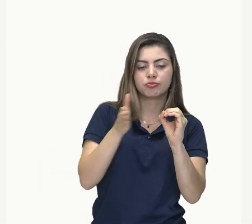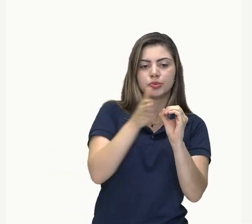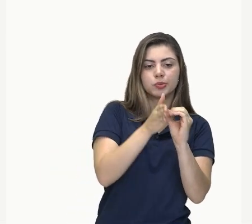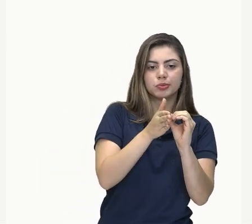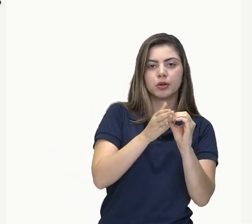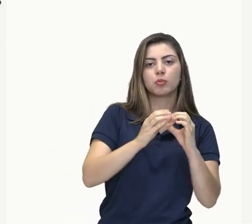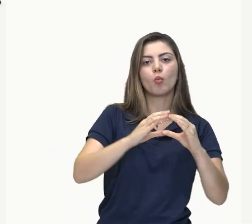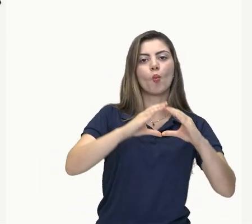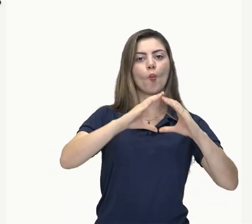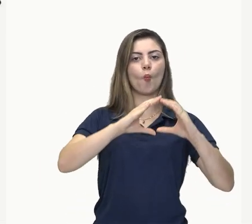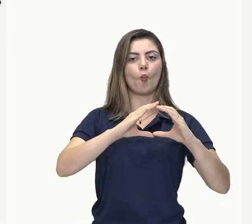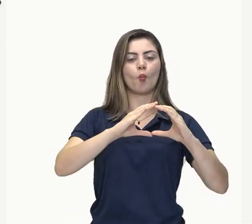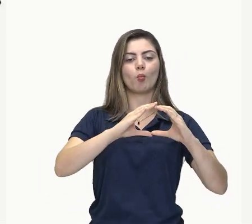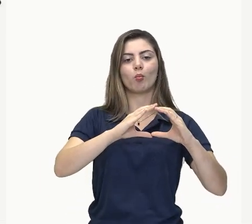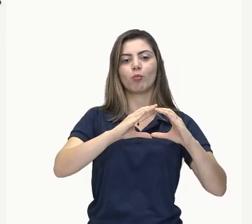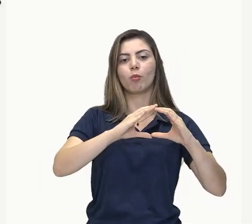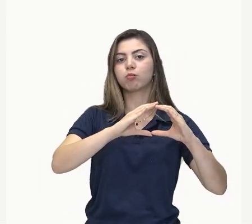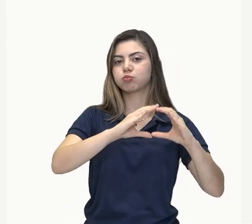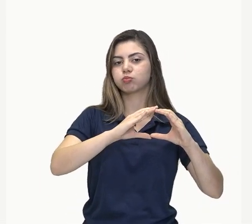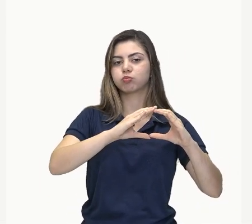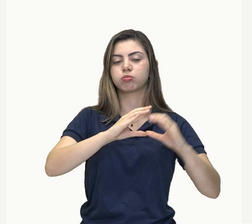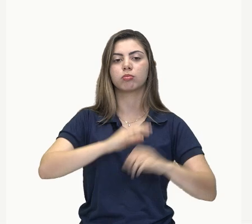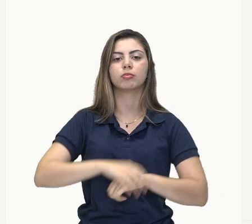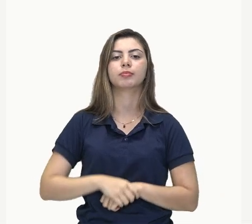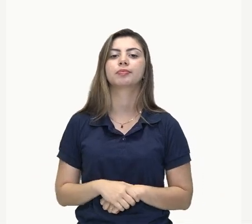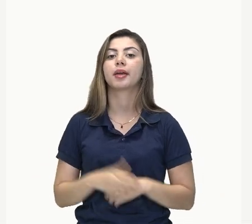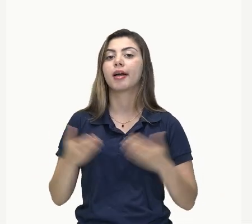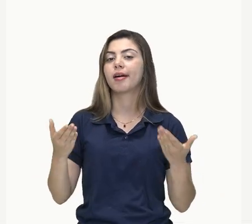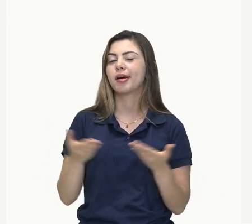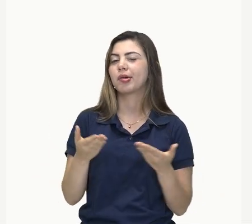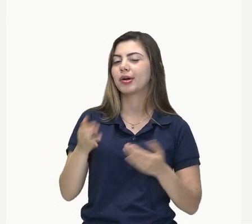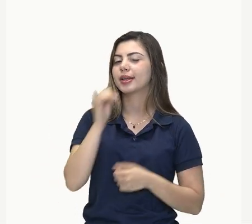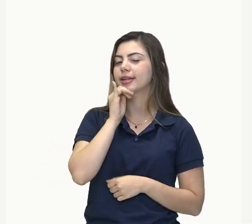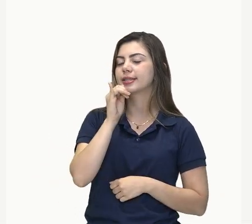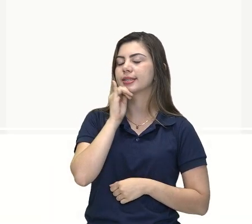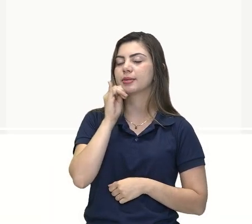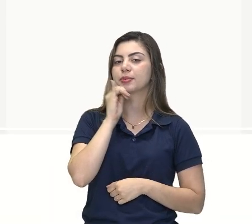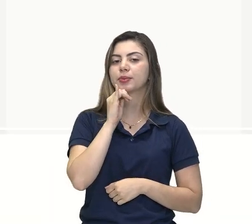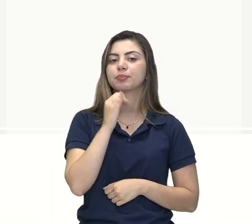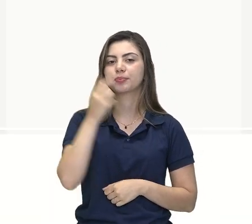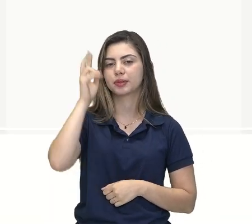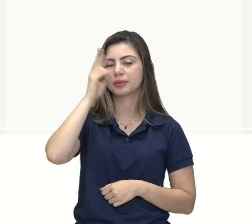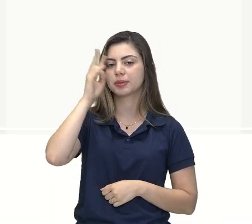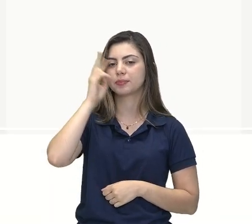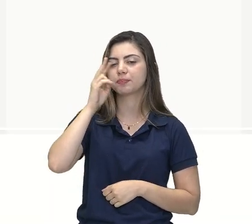nosso exemplo que nós vimos, então. Aqui, nosso primeiro exemplo.